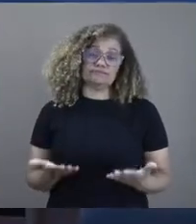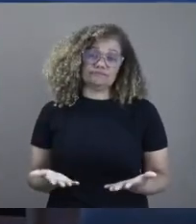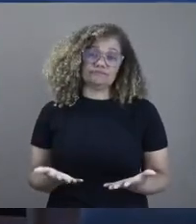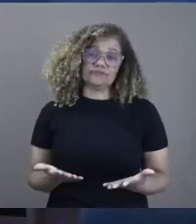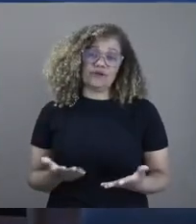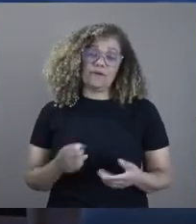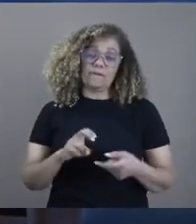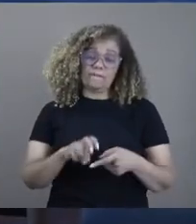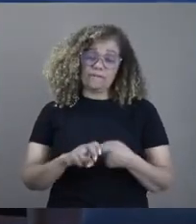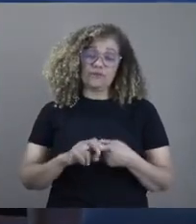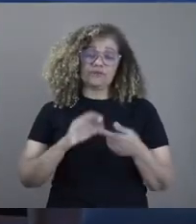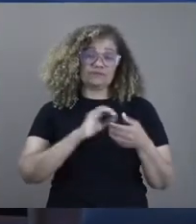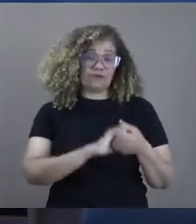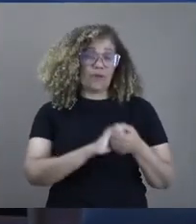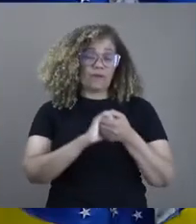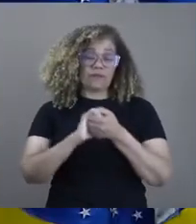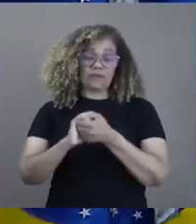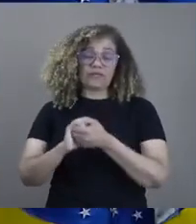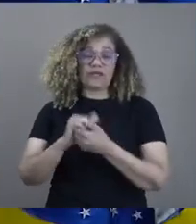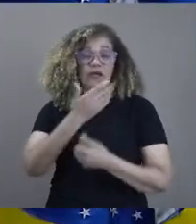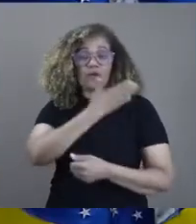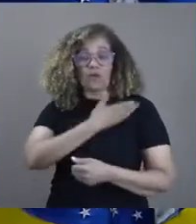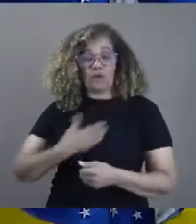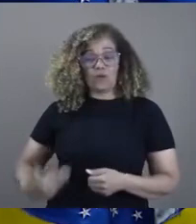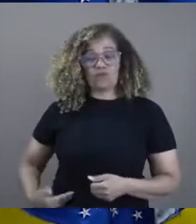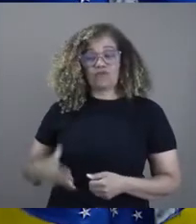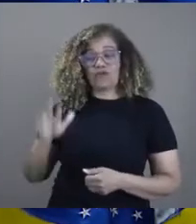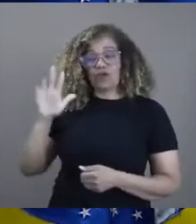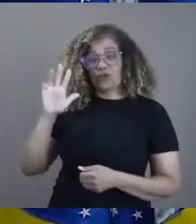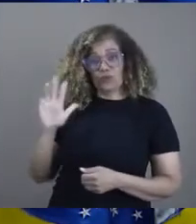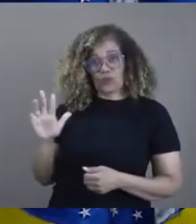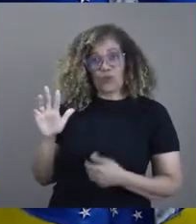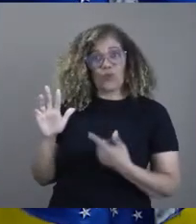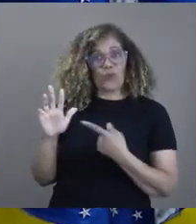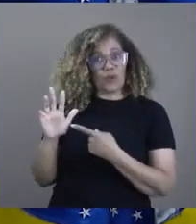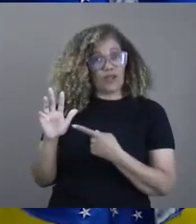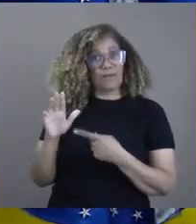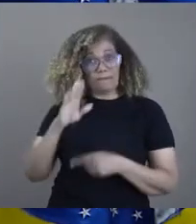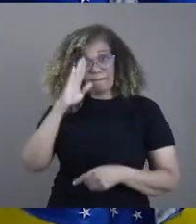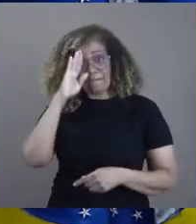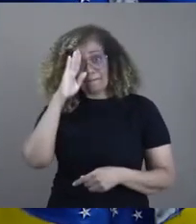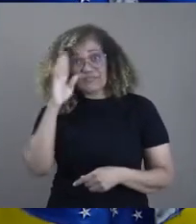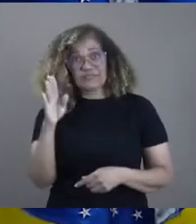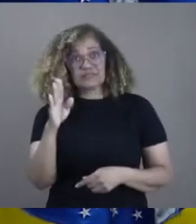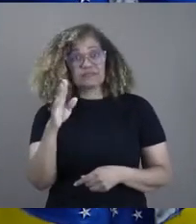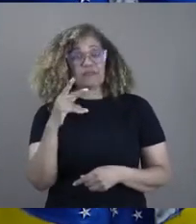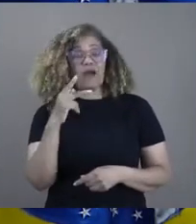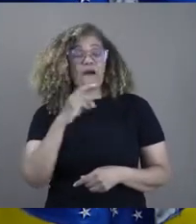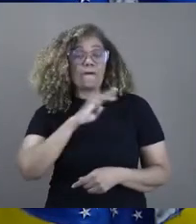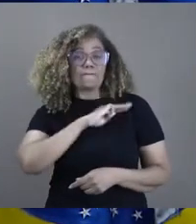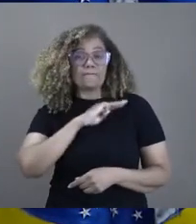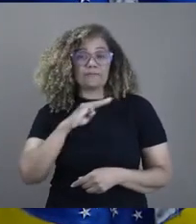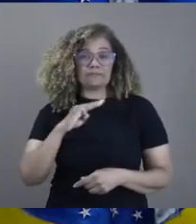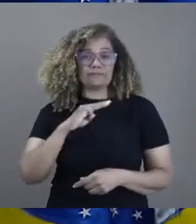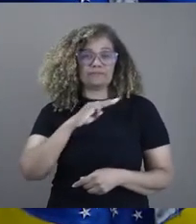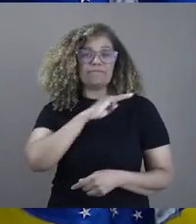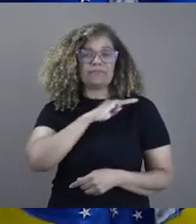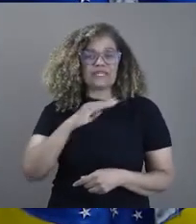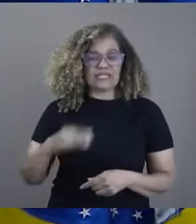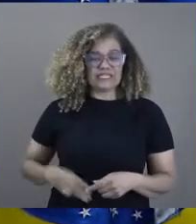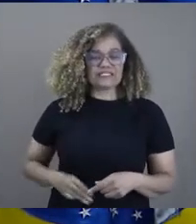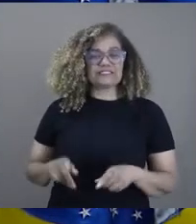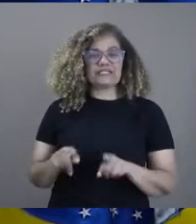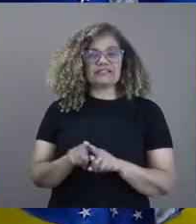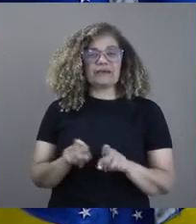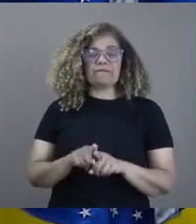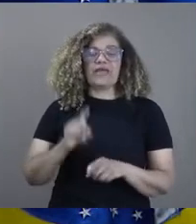cumprimentar o governo Lula eh e principalmente a sua ministra Nísia Trindade